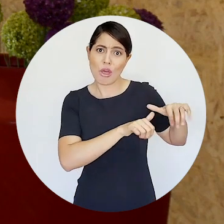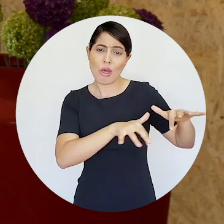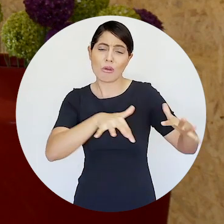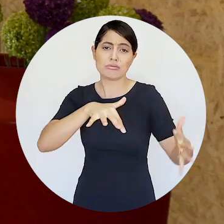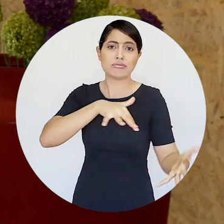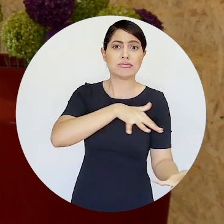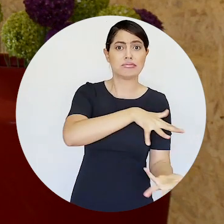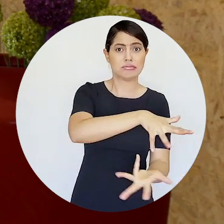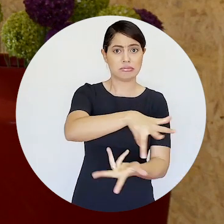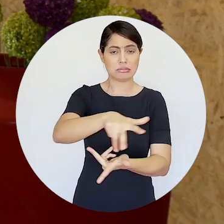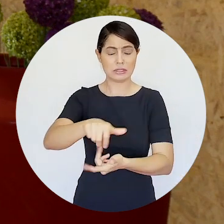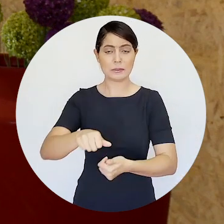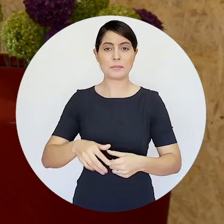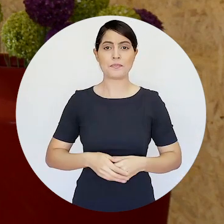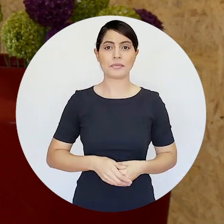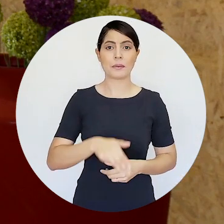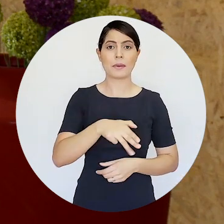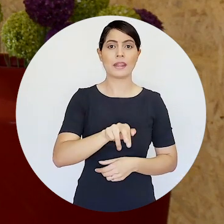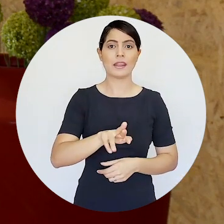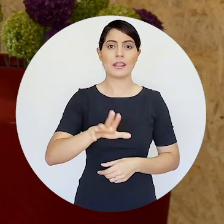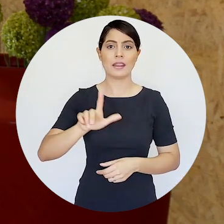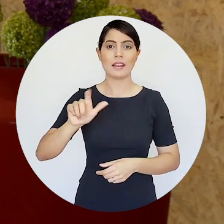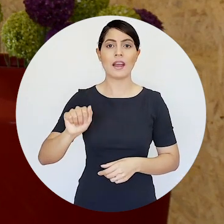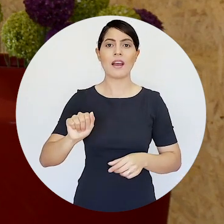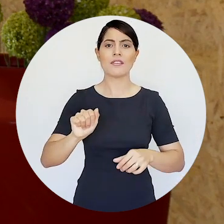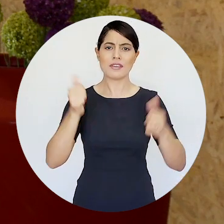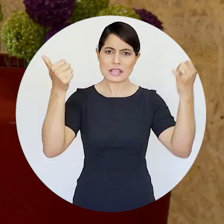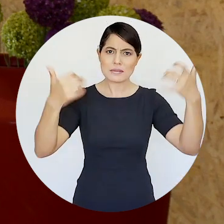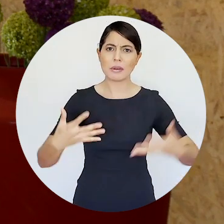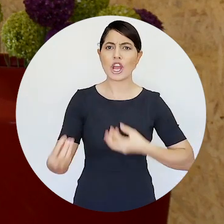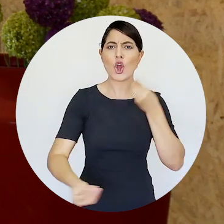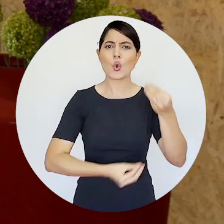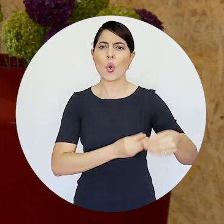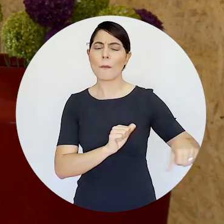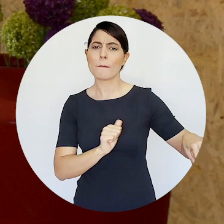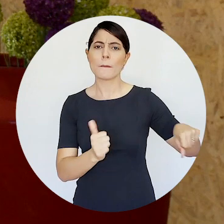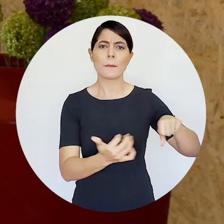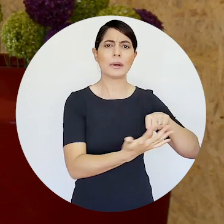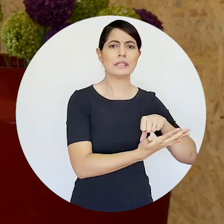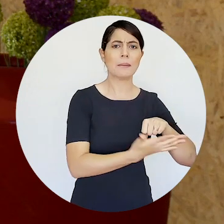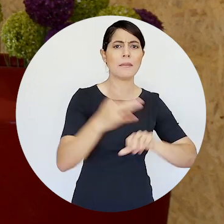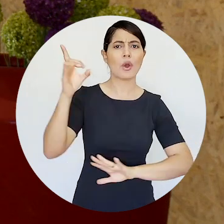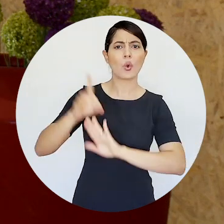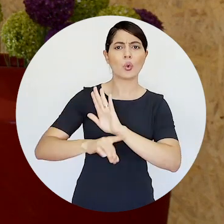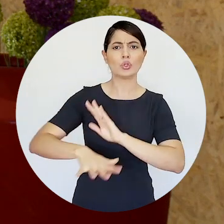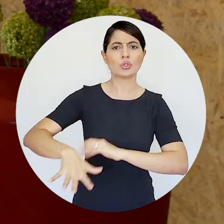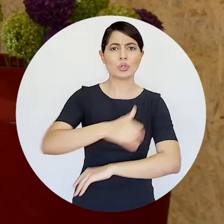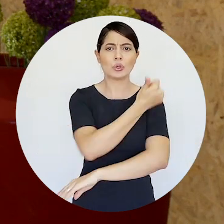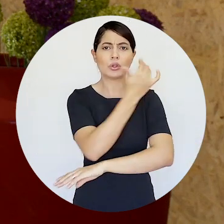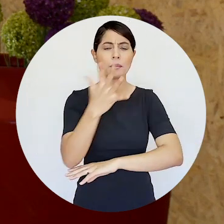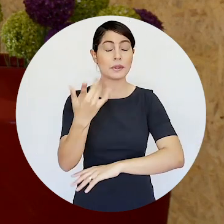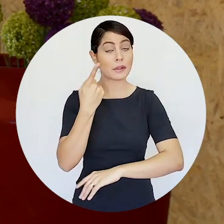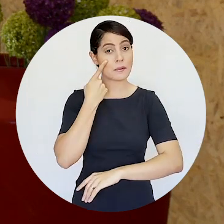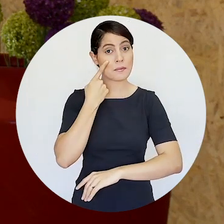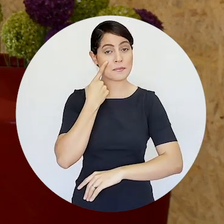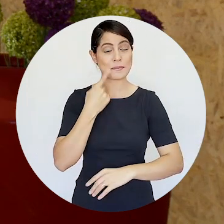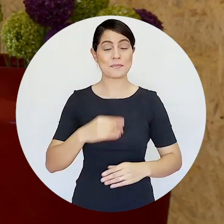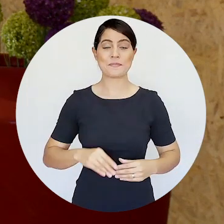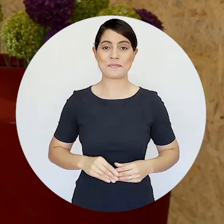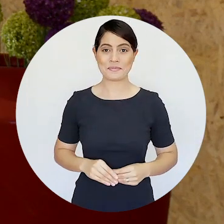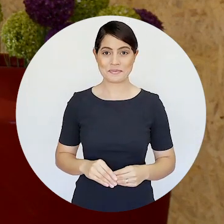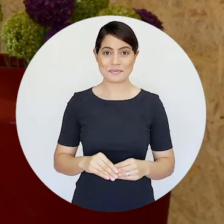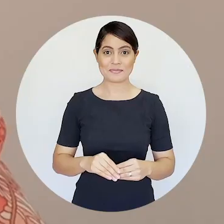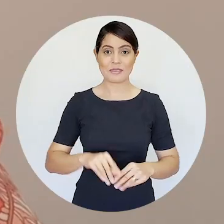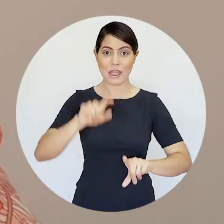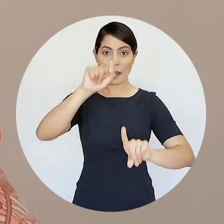Gadelha, presidente da Comissão Nacional de Direito Ambiental, ainda explica a relação da pandemia com o direito ambiental.